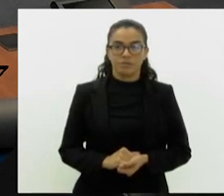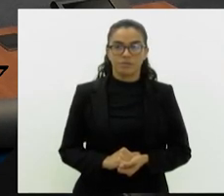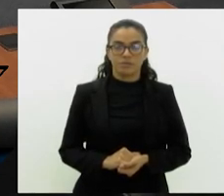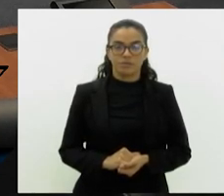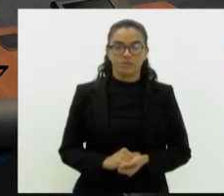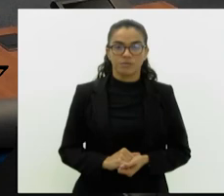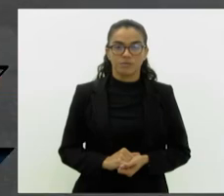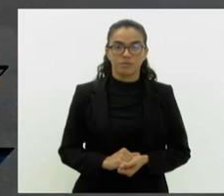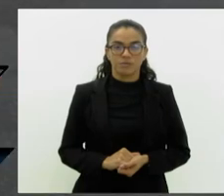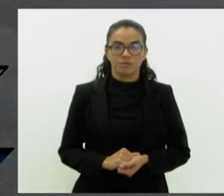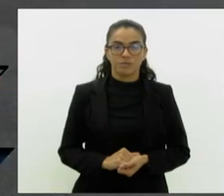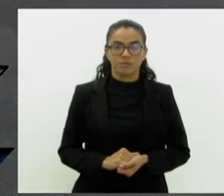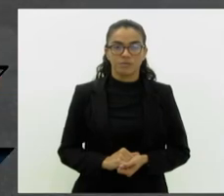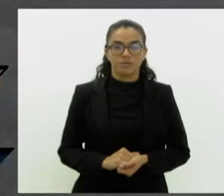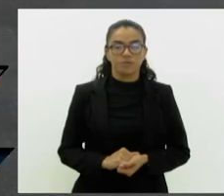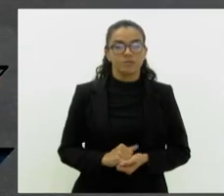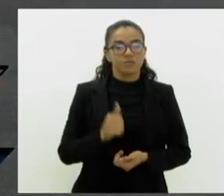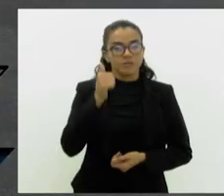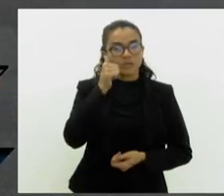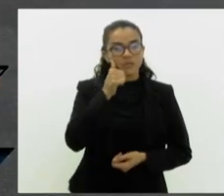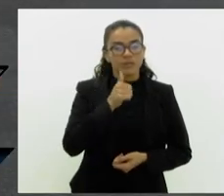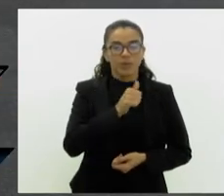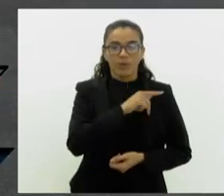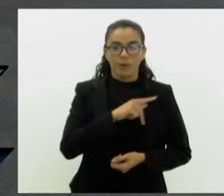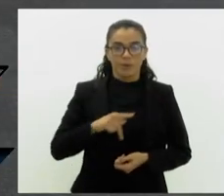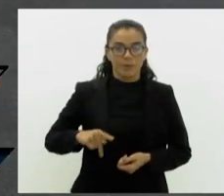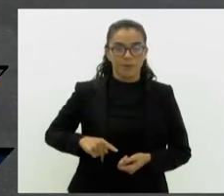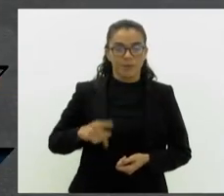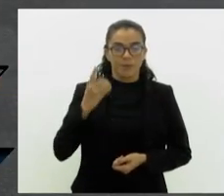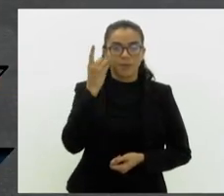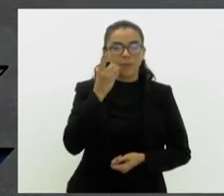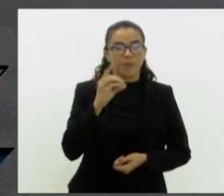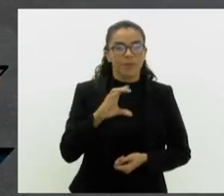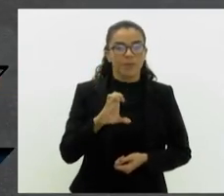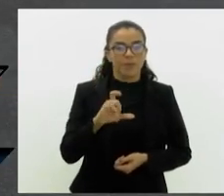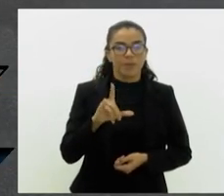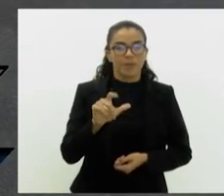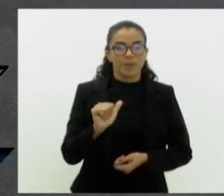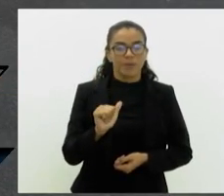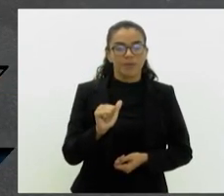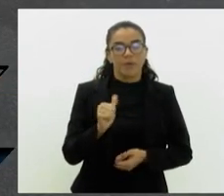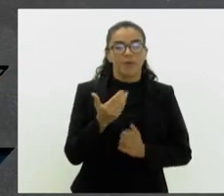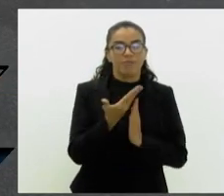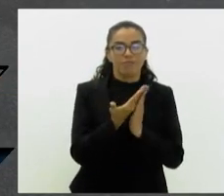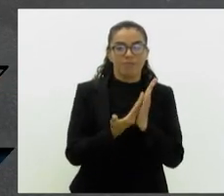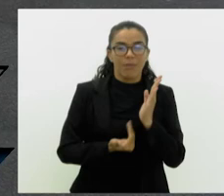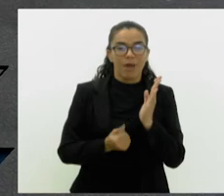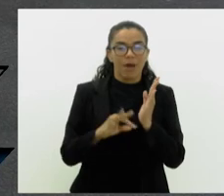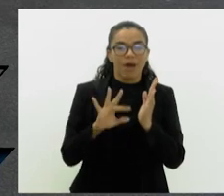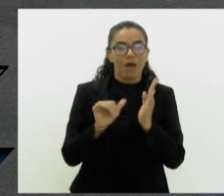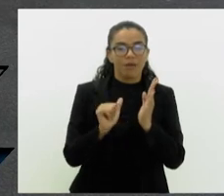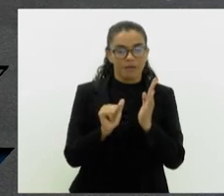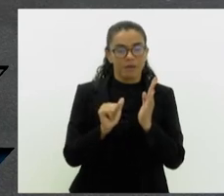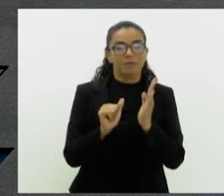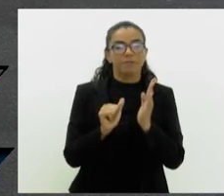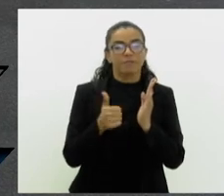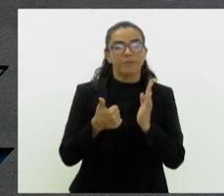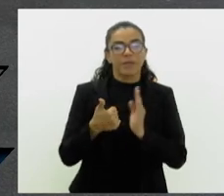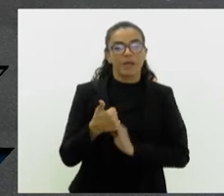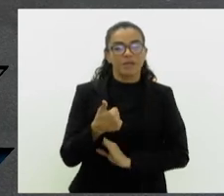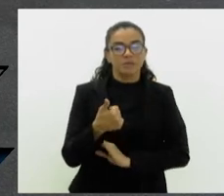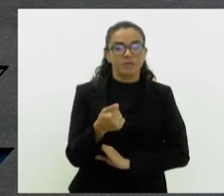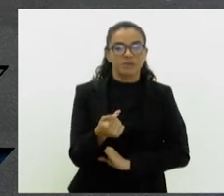aparte senhora Presidente deputada Célia Jordão reflete com exatidão o ocorrido na